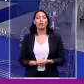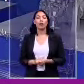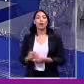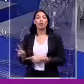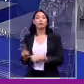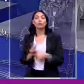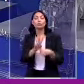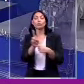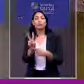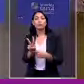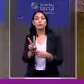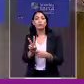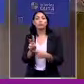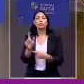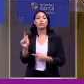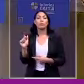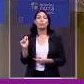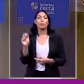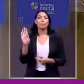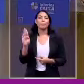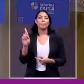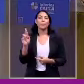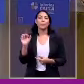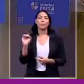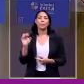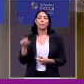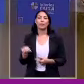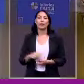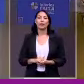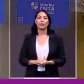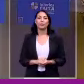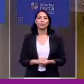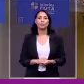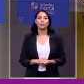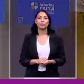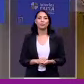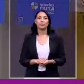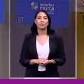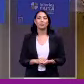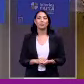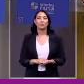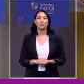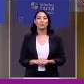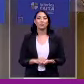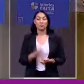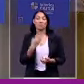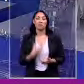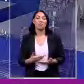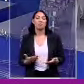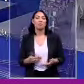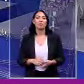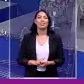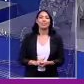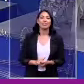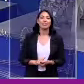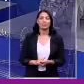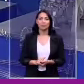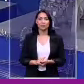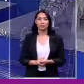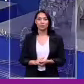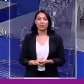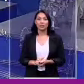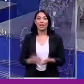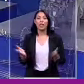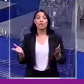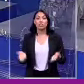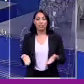auditores populares, o Gabriel Salviano e o Marcos Felipe. Bem-vindos, muito obrigada pela presença. Eles já